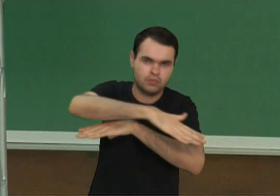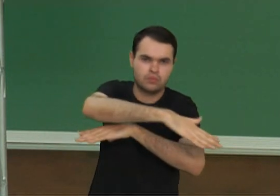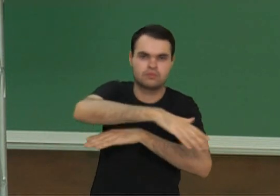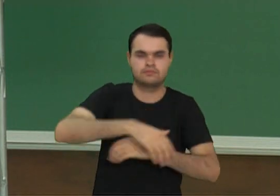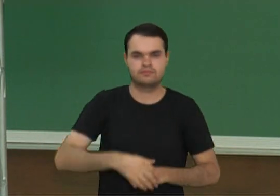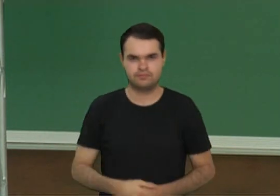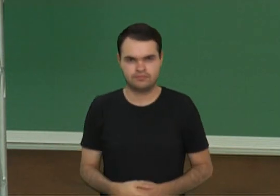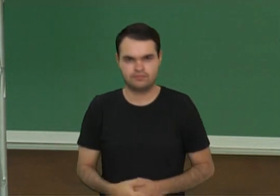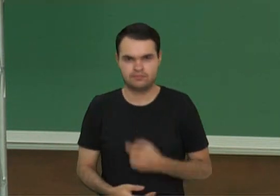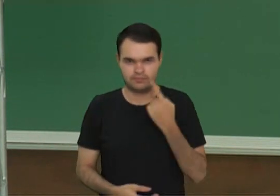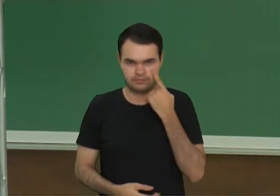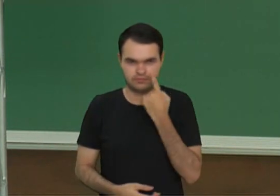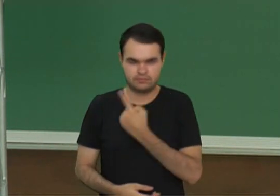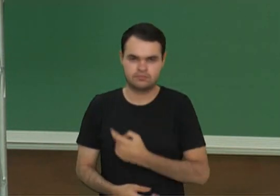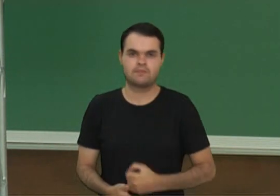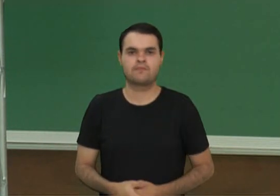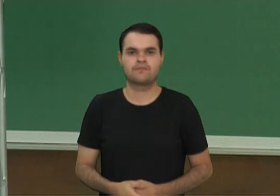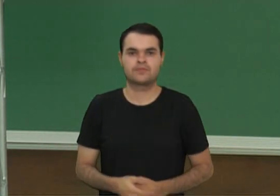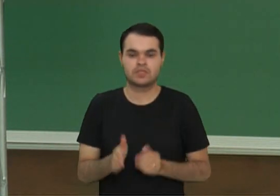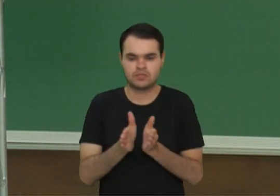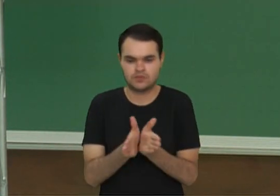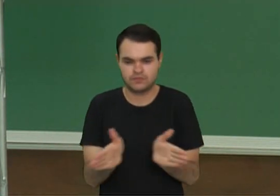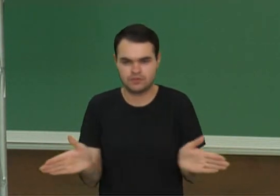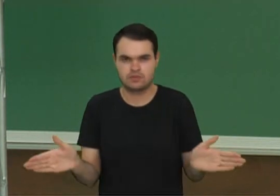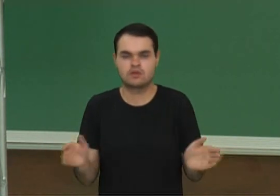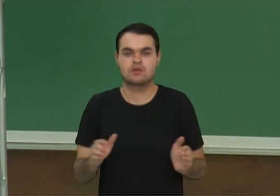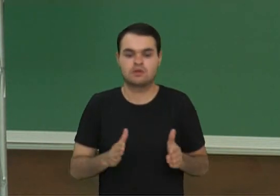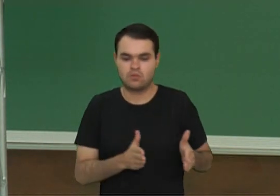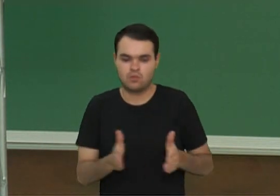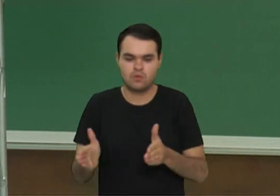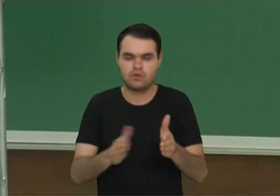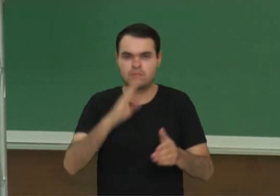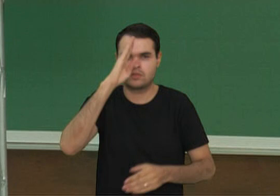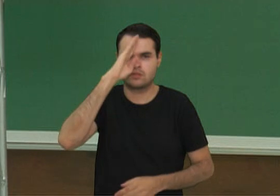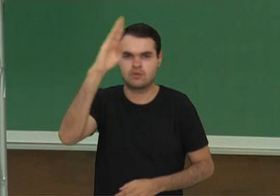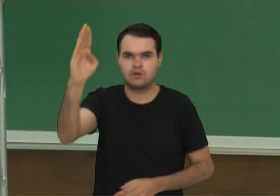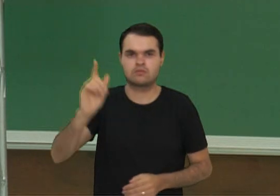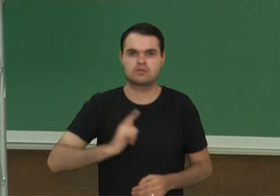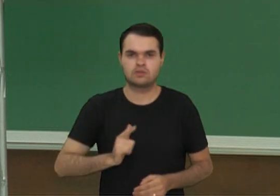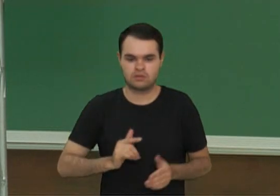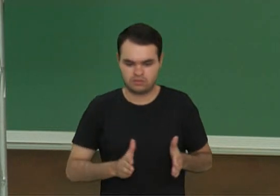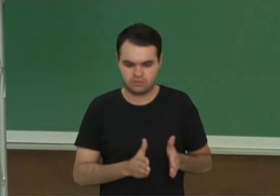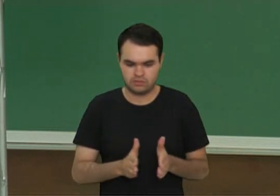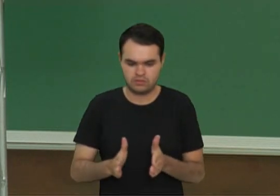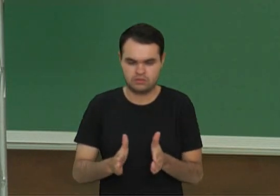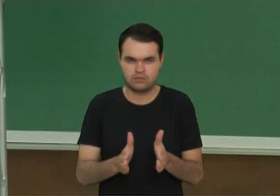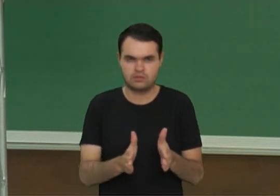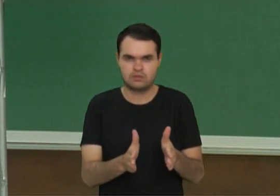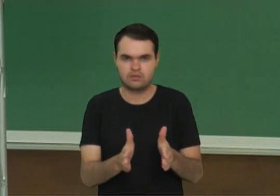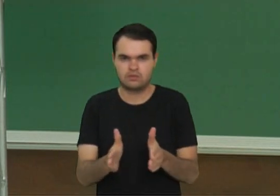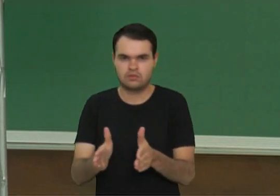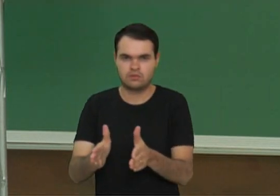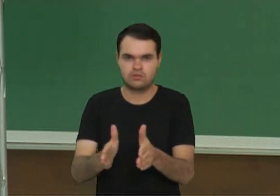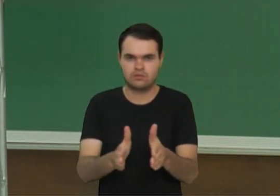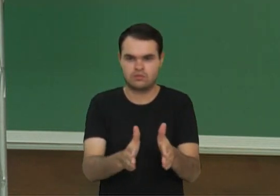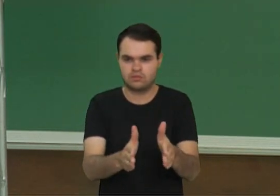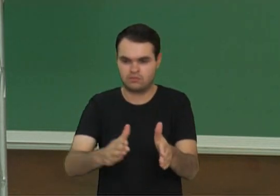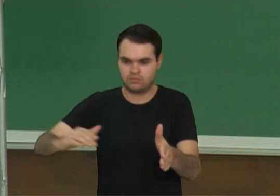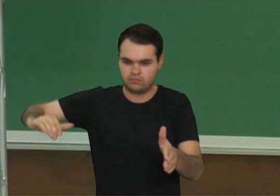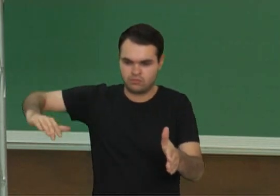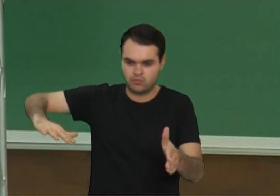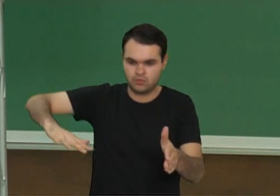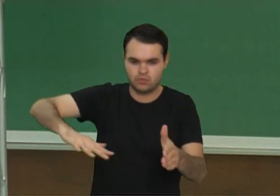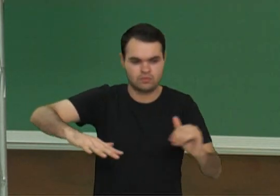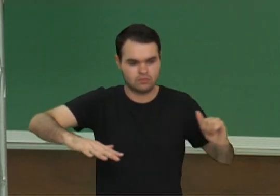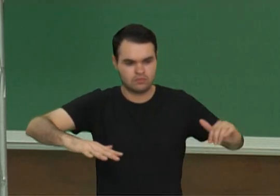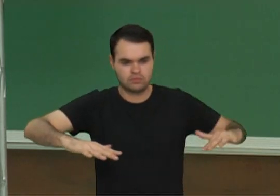lado. E aqui nós vamos encontrar o rio principal, os seus afluentes, que são os rios que vão abastecer a esse rio